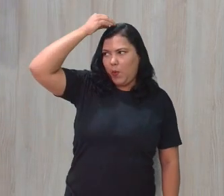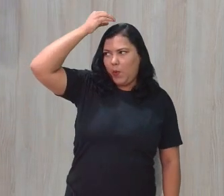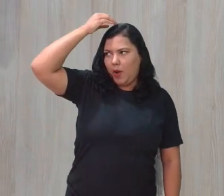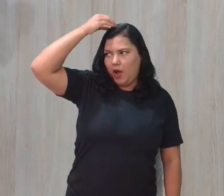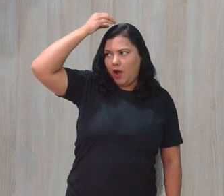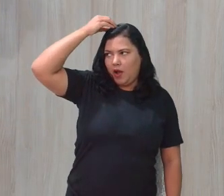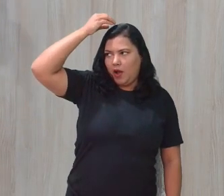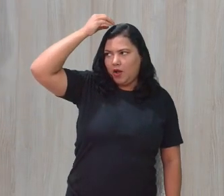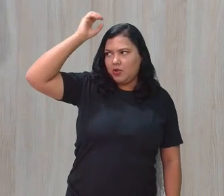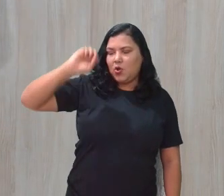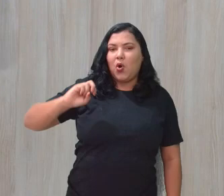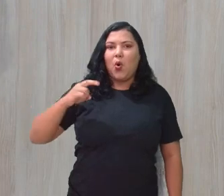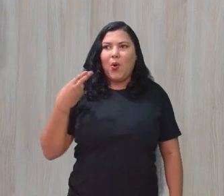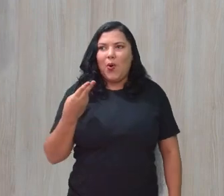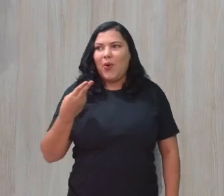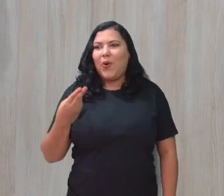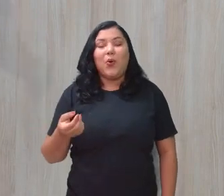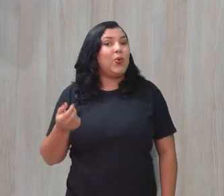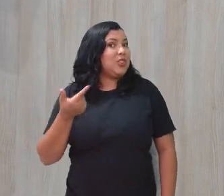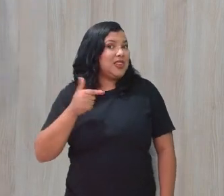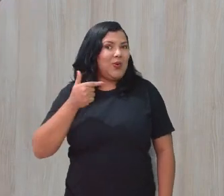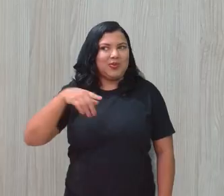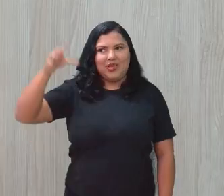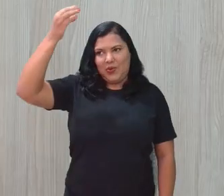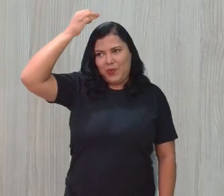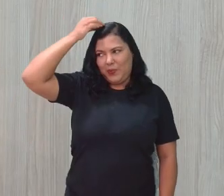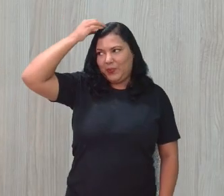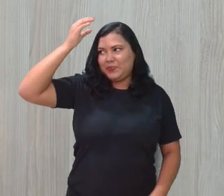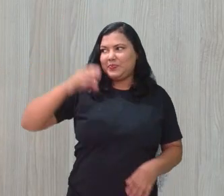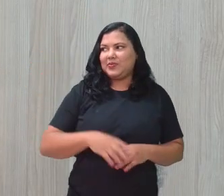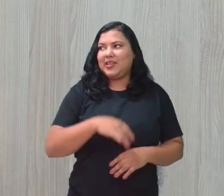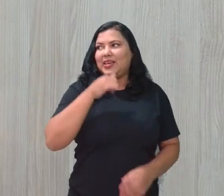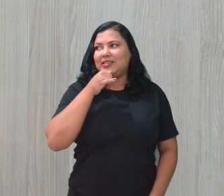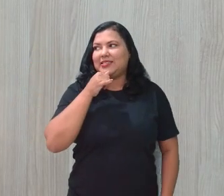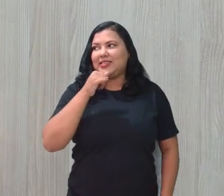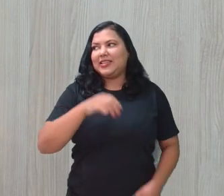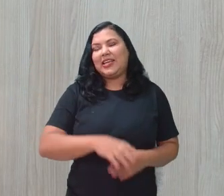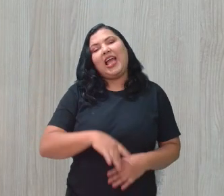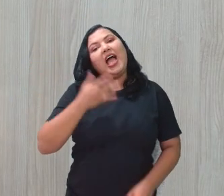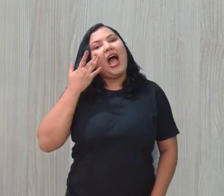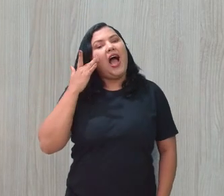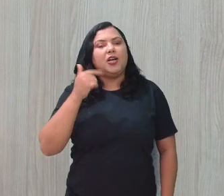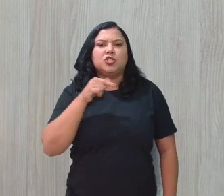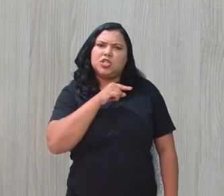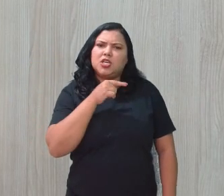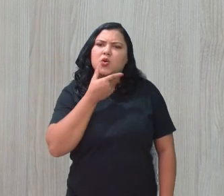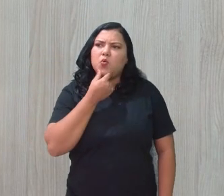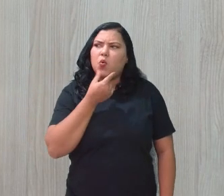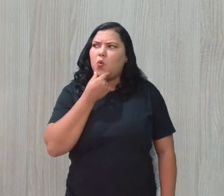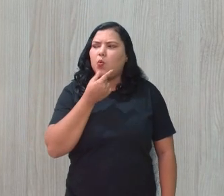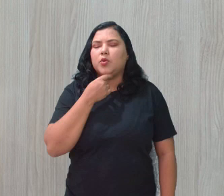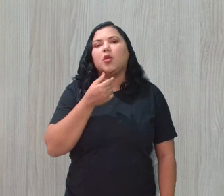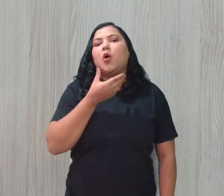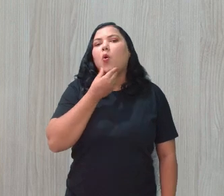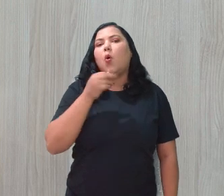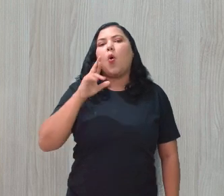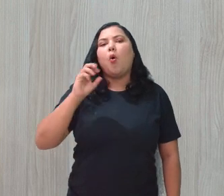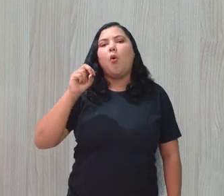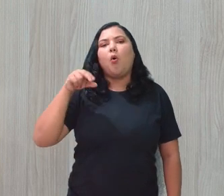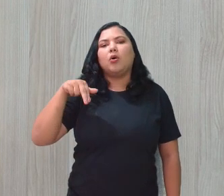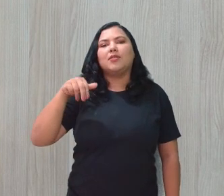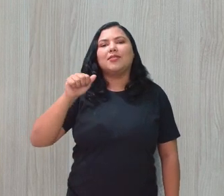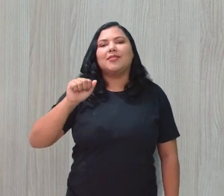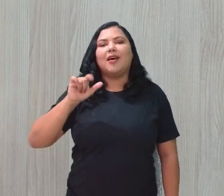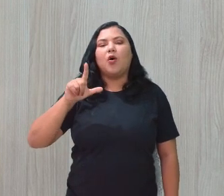teve comentário no chat. E foi. Disse, me conte tudo, professora Ronald Carla. disse aqui que acha que ele está certo. Quem disse? Ronald.